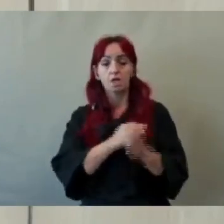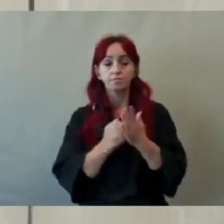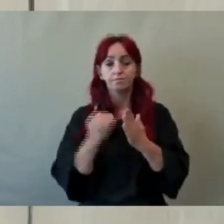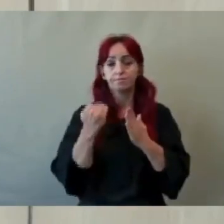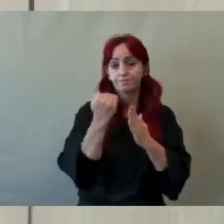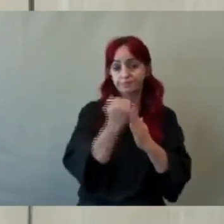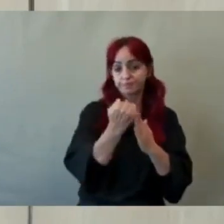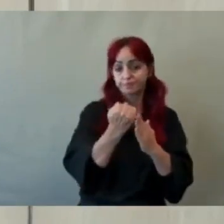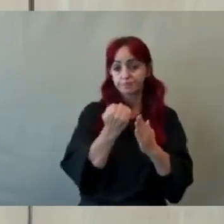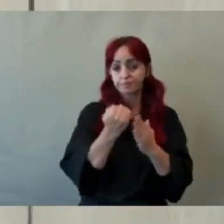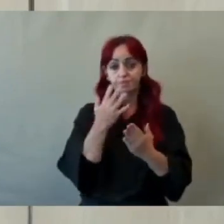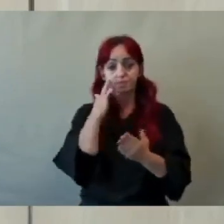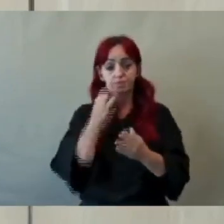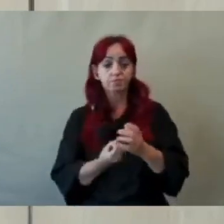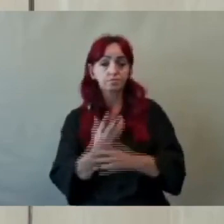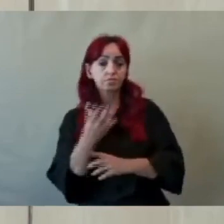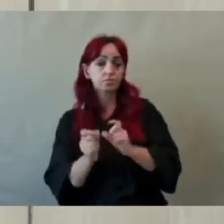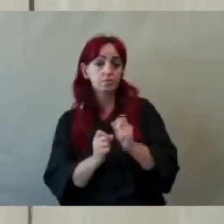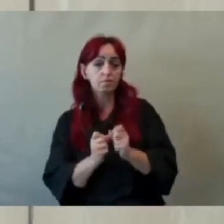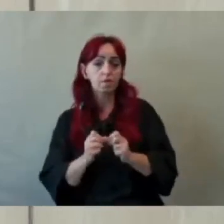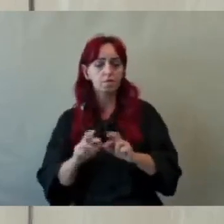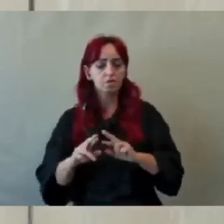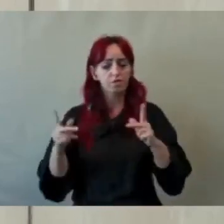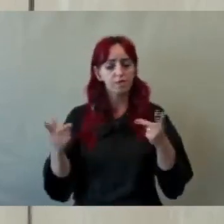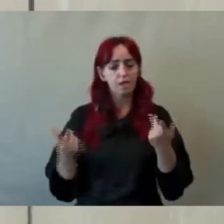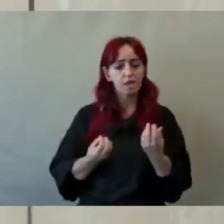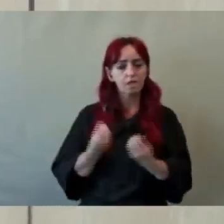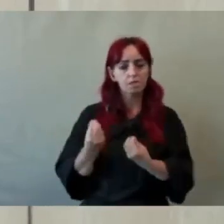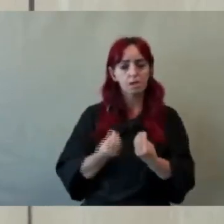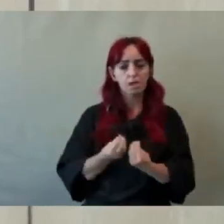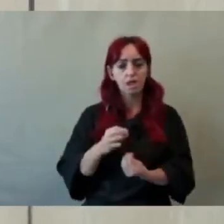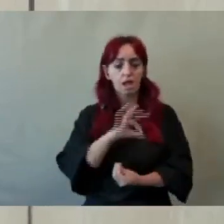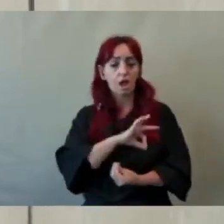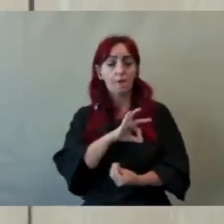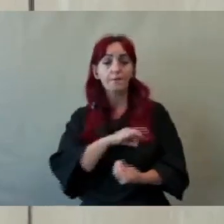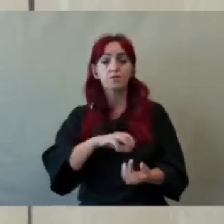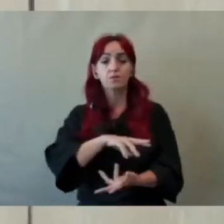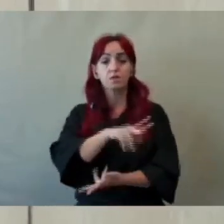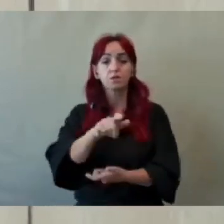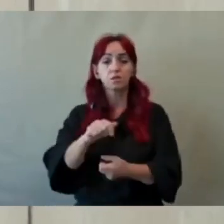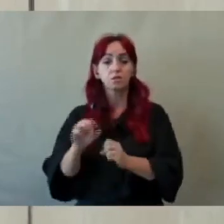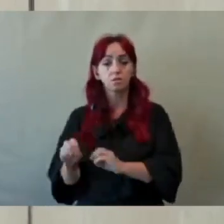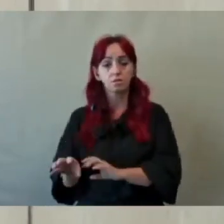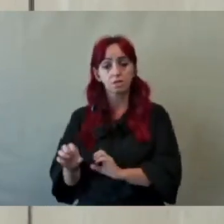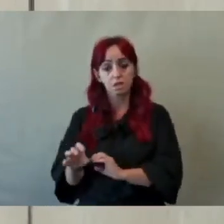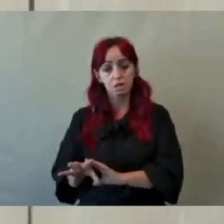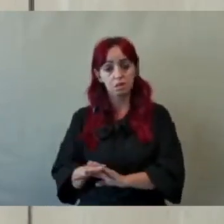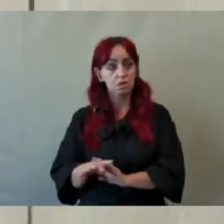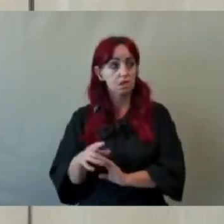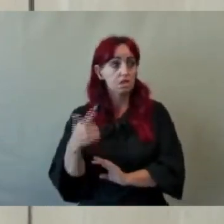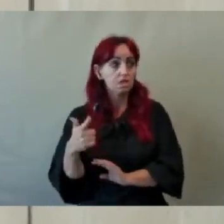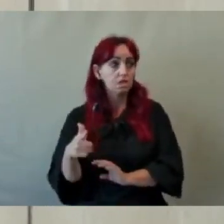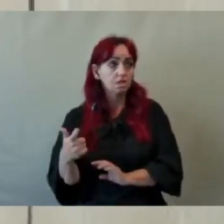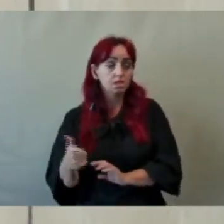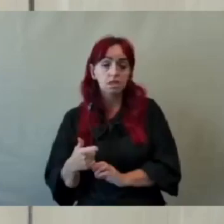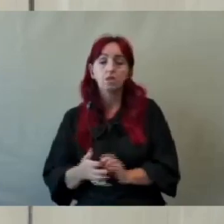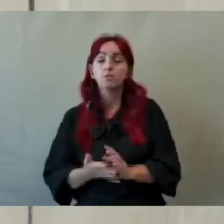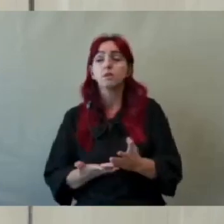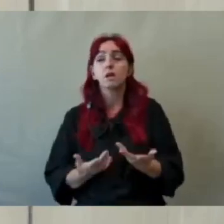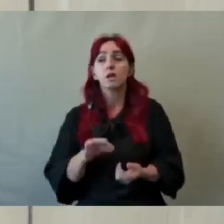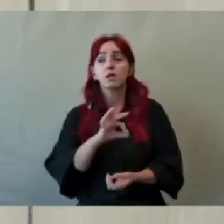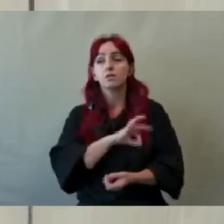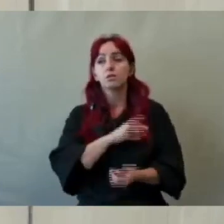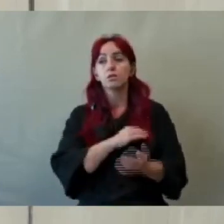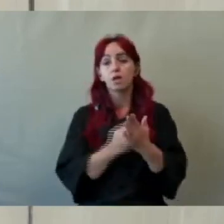uma discrepância com o que a gente vivencia hoje em relação ao piso nacional da educação. Porque, se não aplica o reajuste do piso em toda a